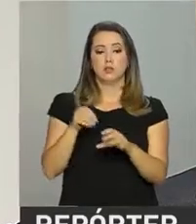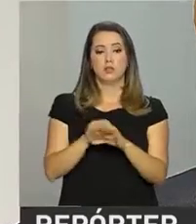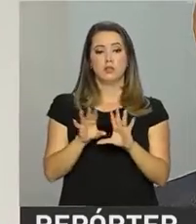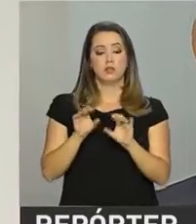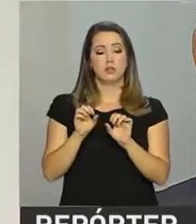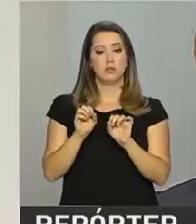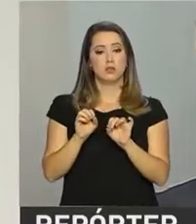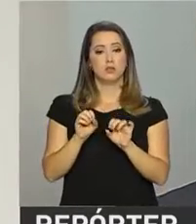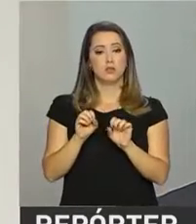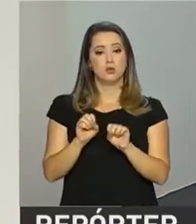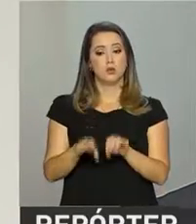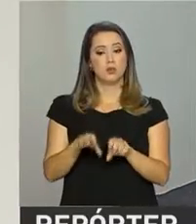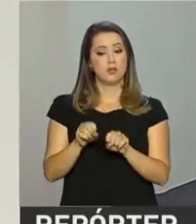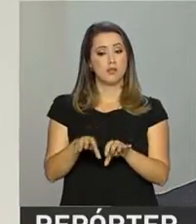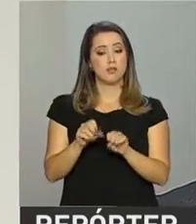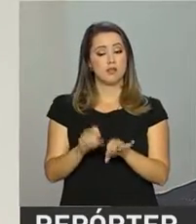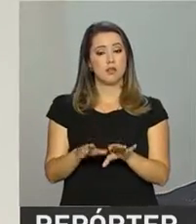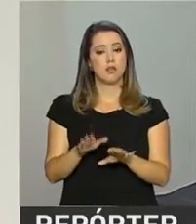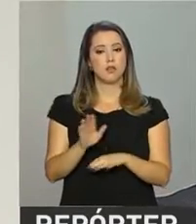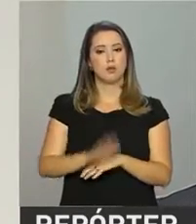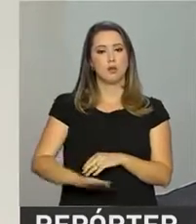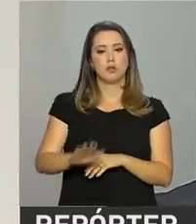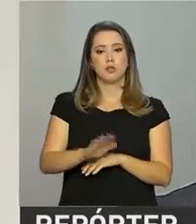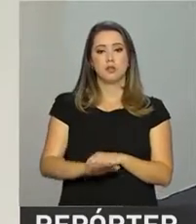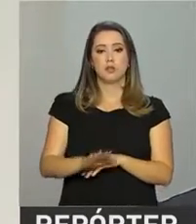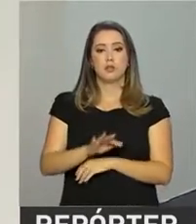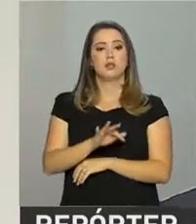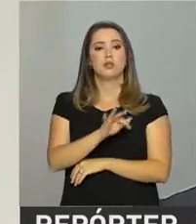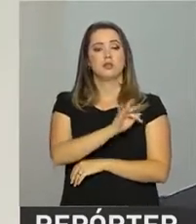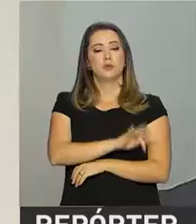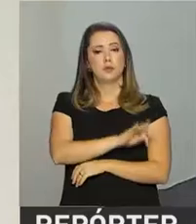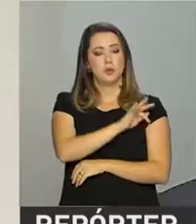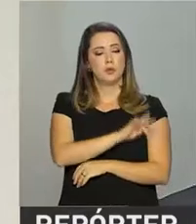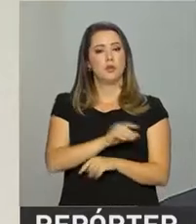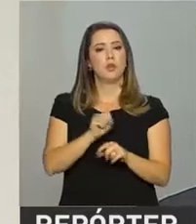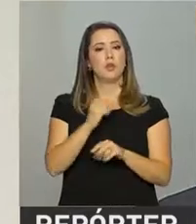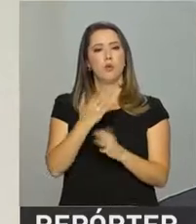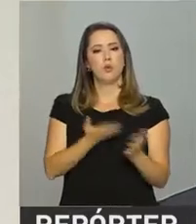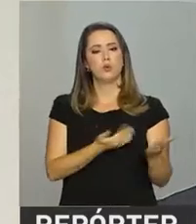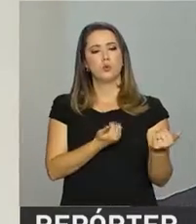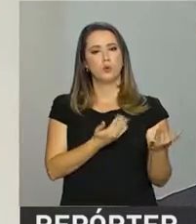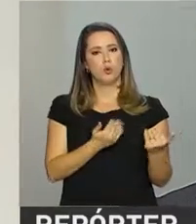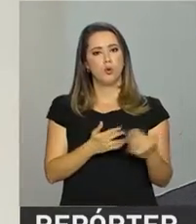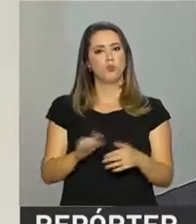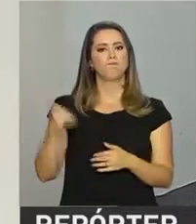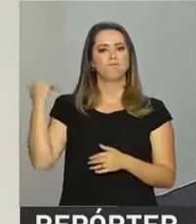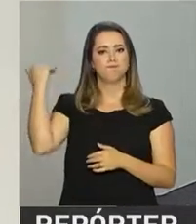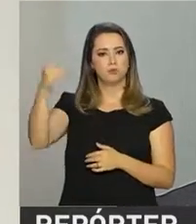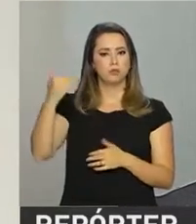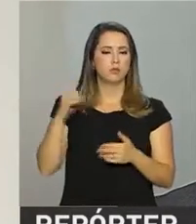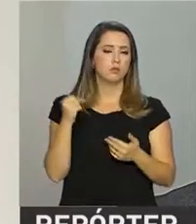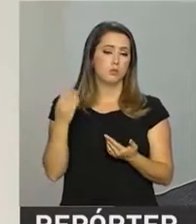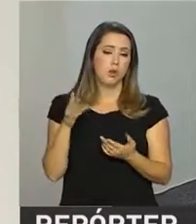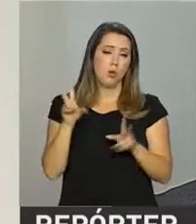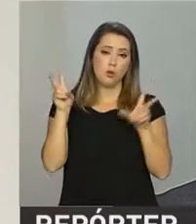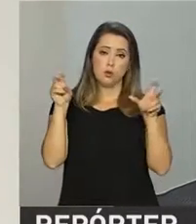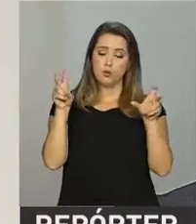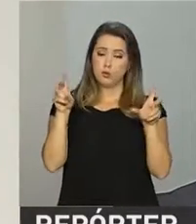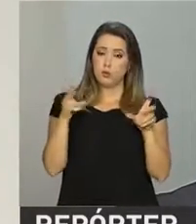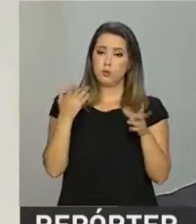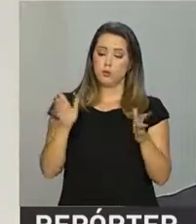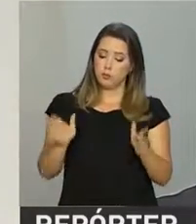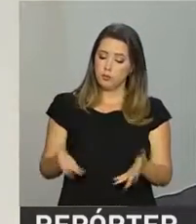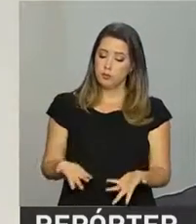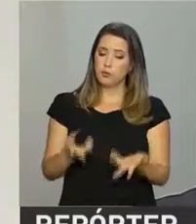formação dos estudantes seja as crianças da educação básica os jovens e adultos da educação superior a temática da